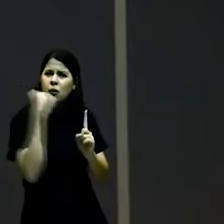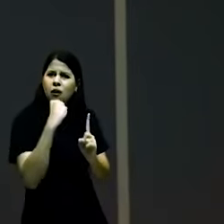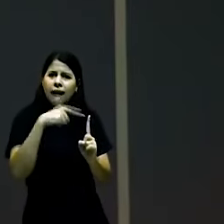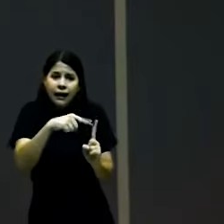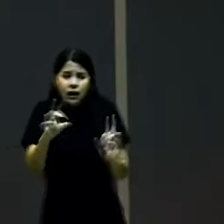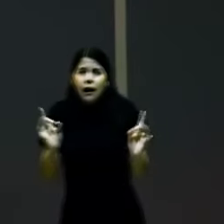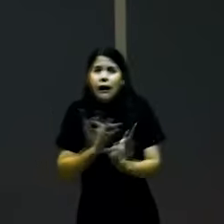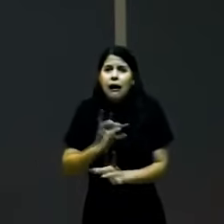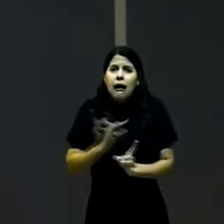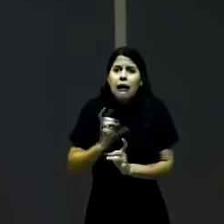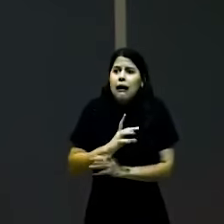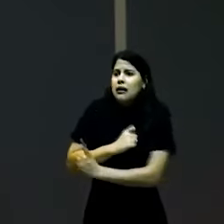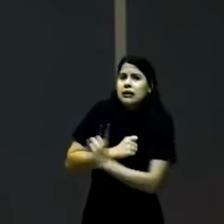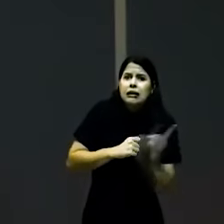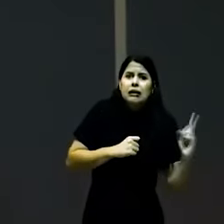quer morrer,